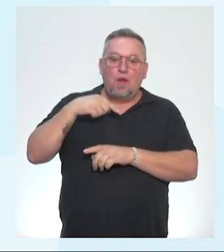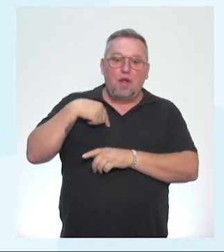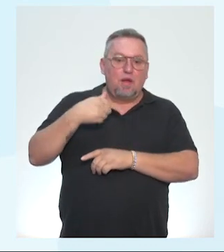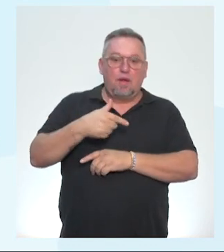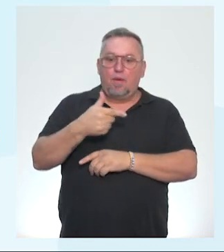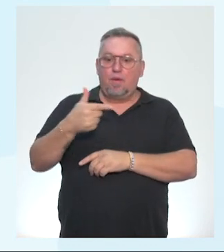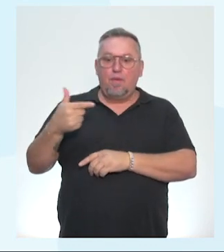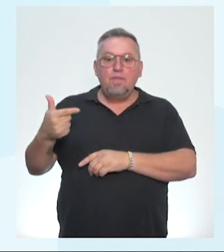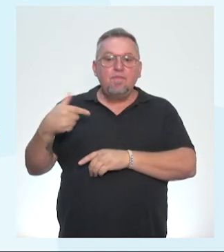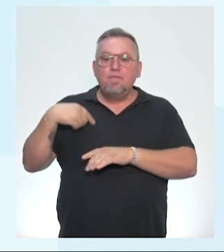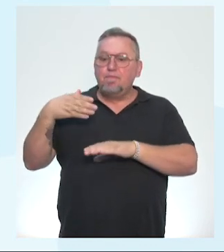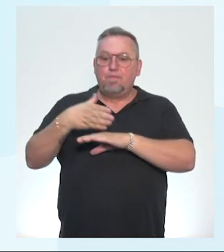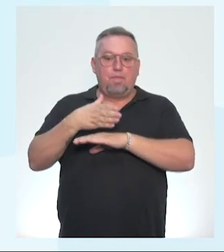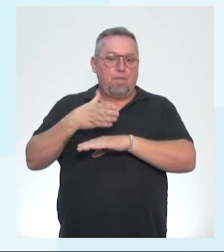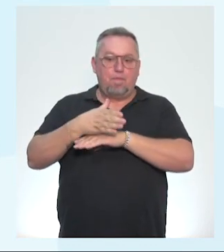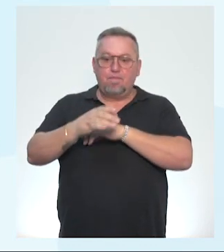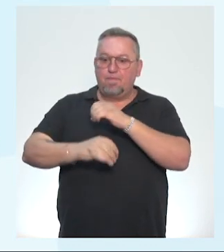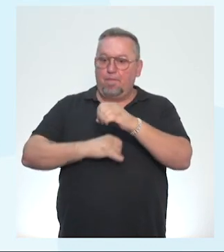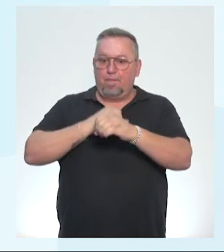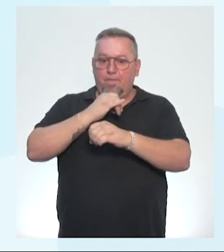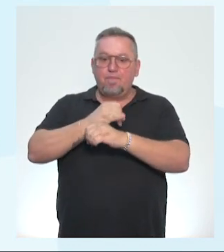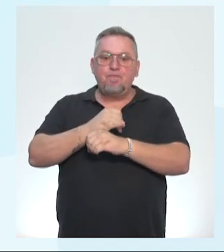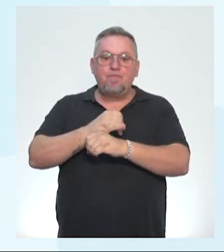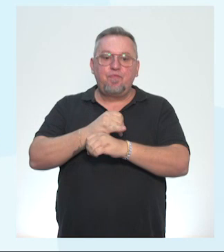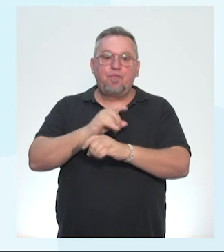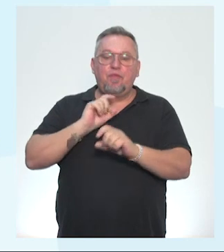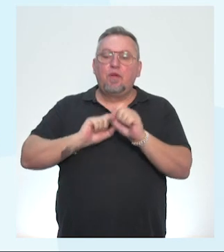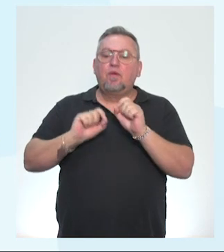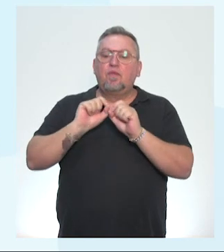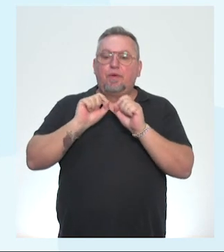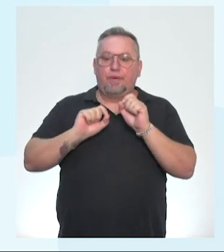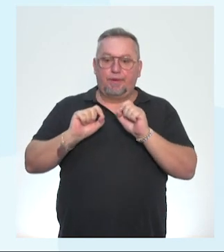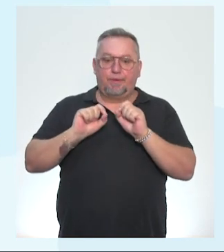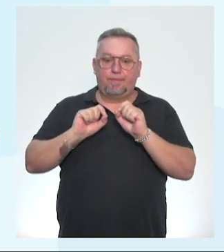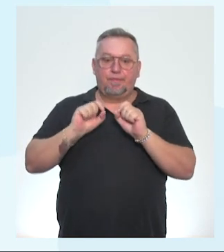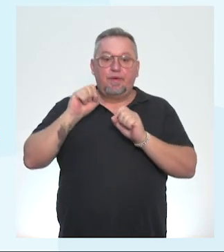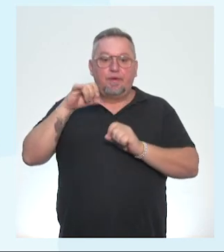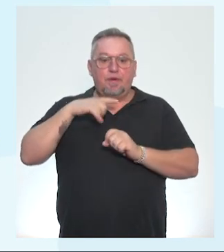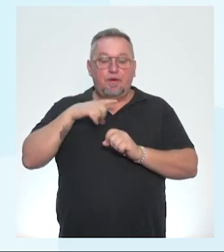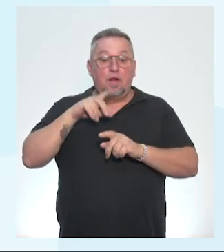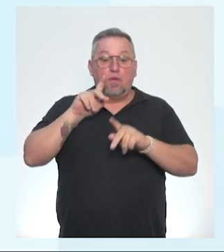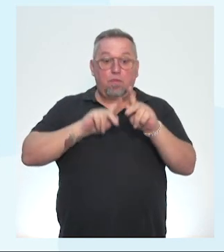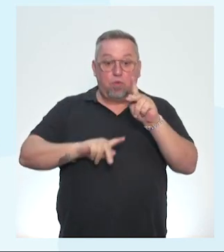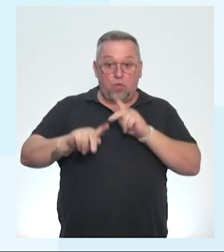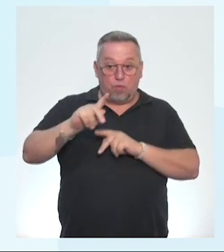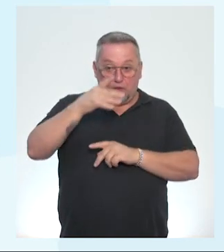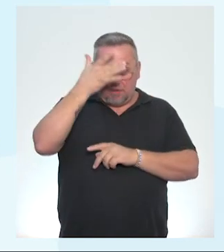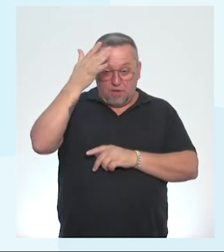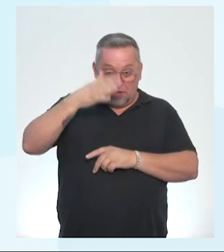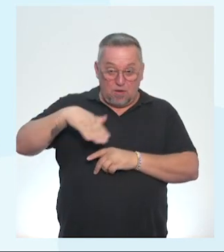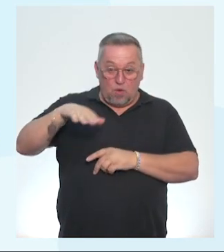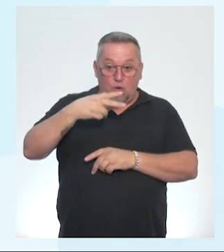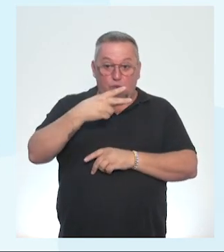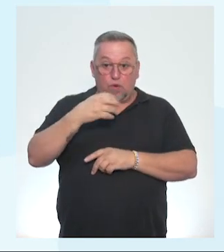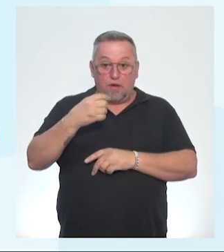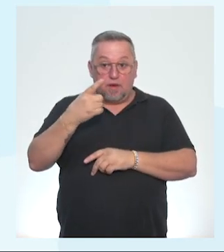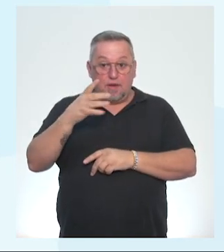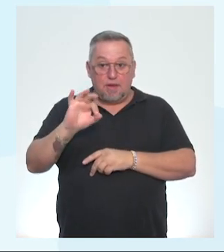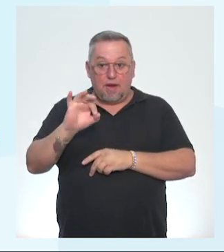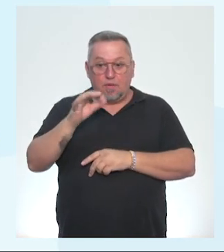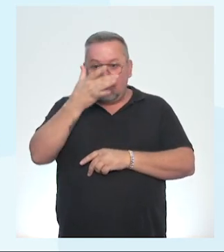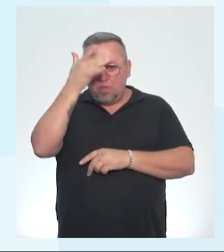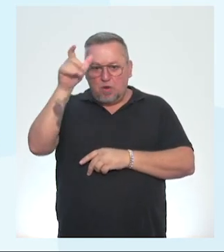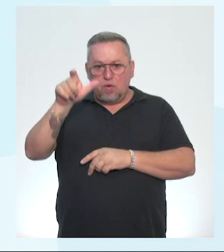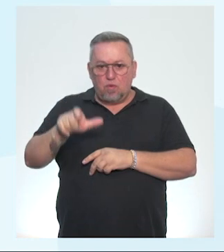não tem acesso à internet. Aí, o que a gente vai fazer? Olha, se tem uma população de 210 milhões de habitantes,